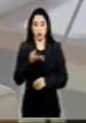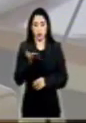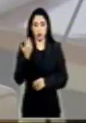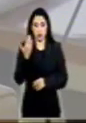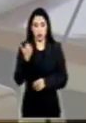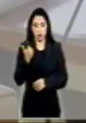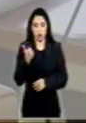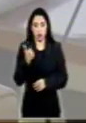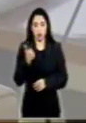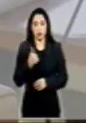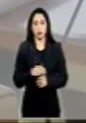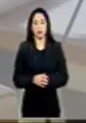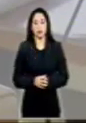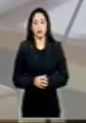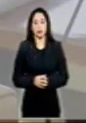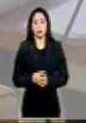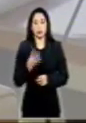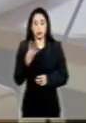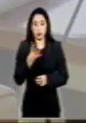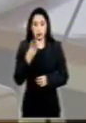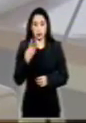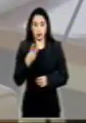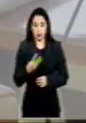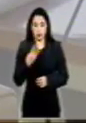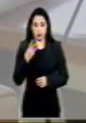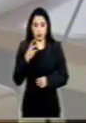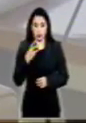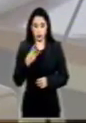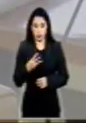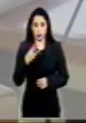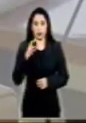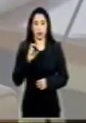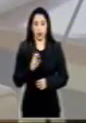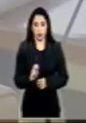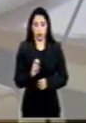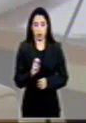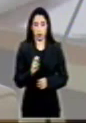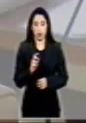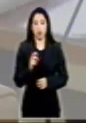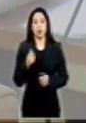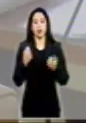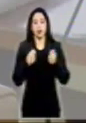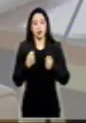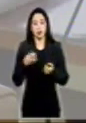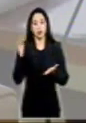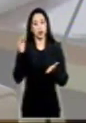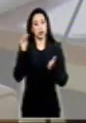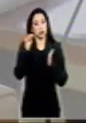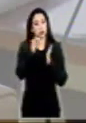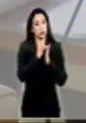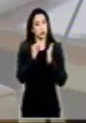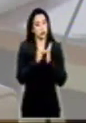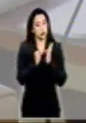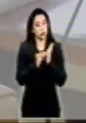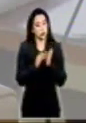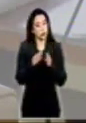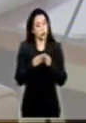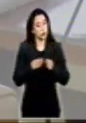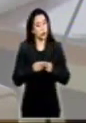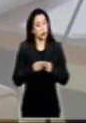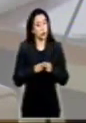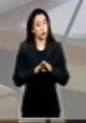do inquérito 4335, não deve ser desconstituída antes de apreciação do pedido formulado